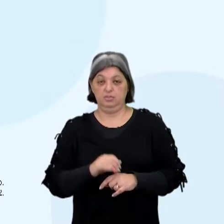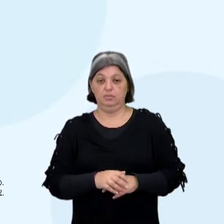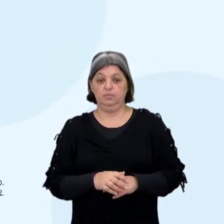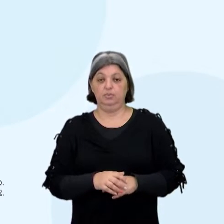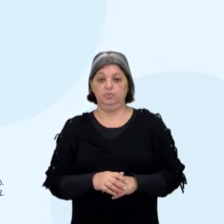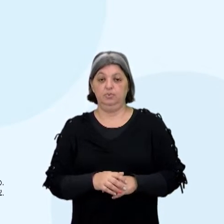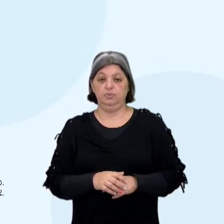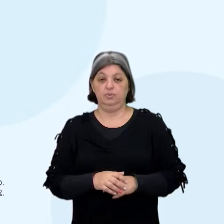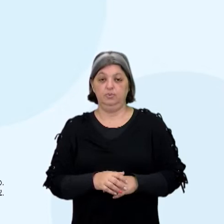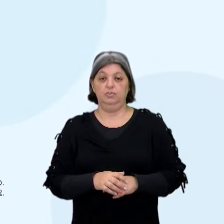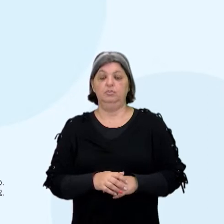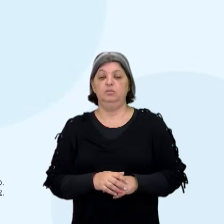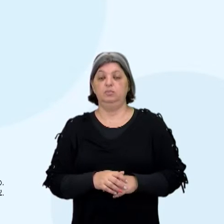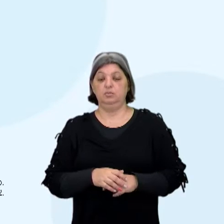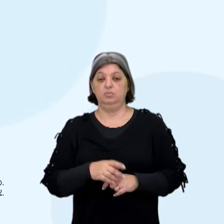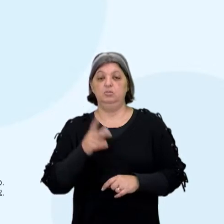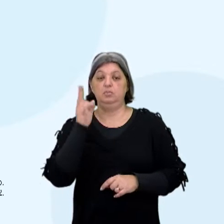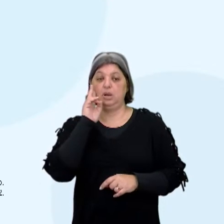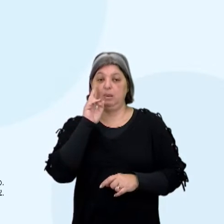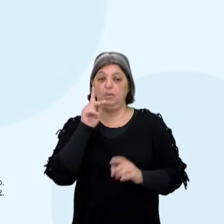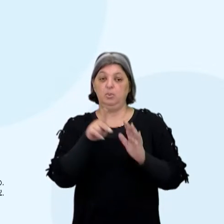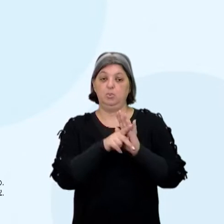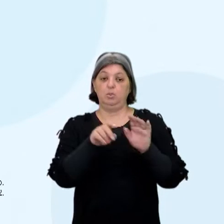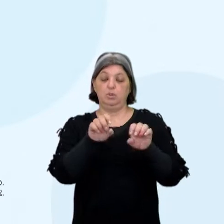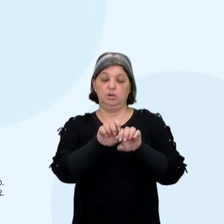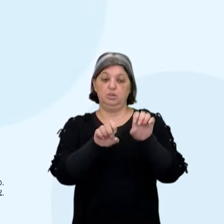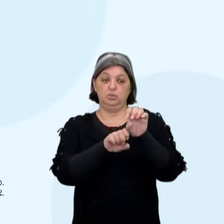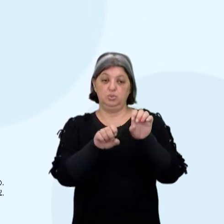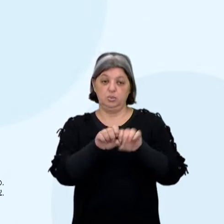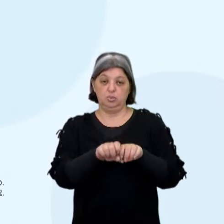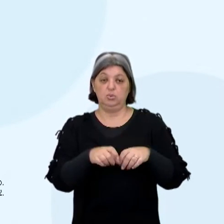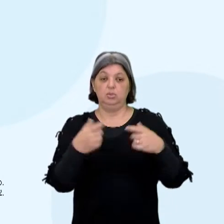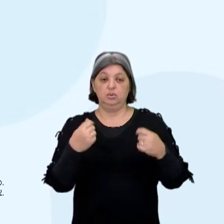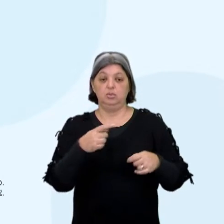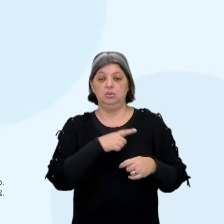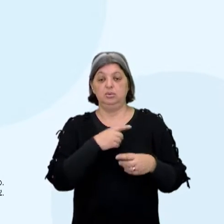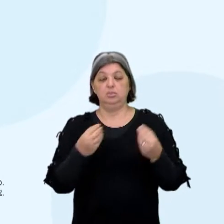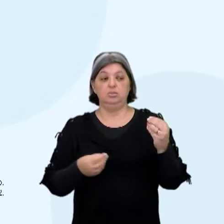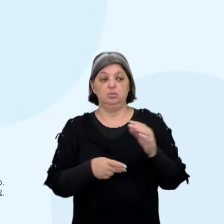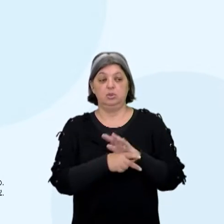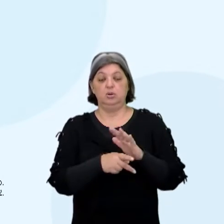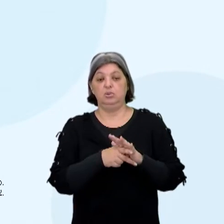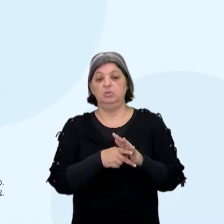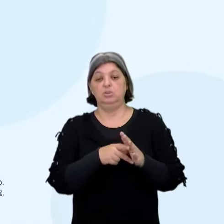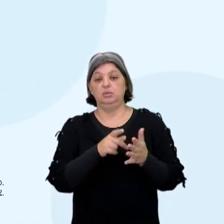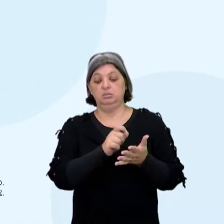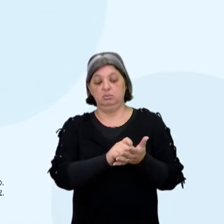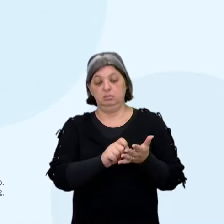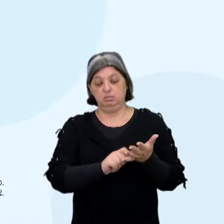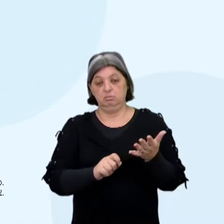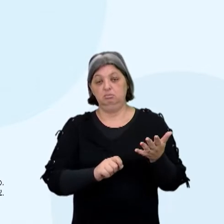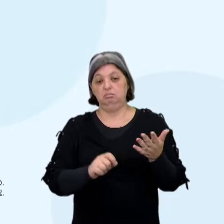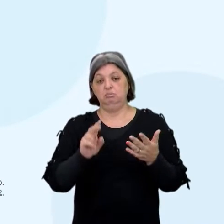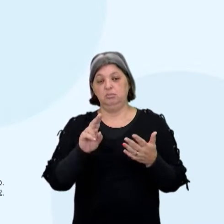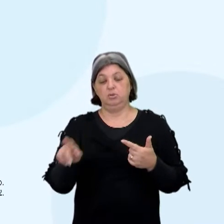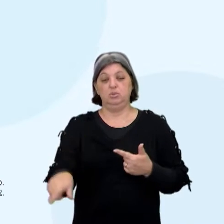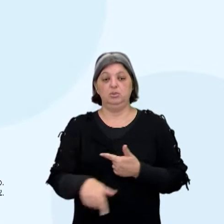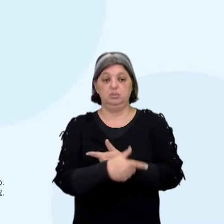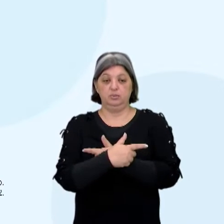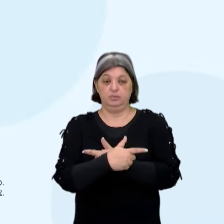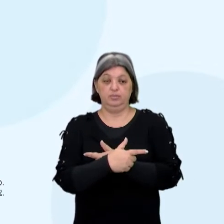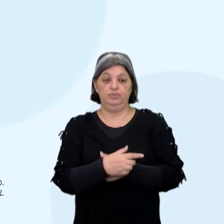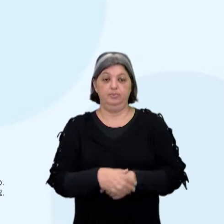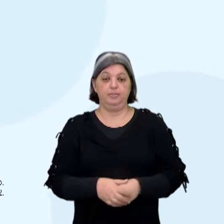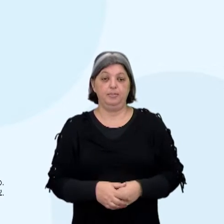na questão da estrutura algébrica, que nada mais é do que uma reescrita usual para a funçãozinha lá do primeiro grau, né? Y igual